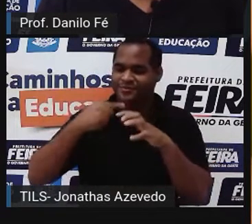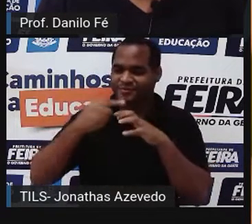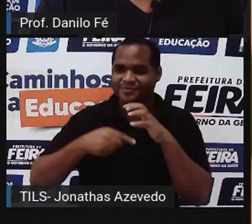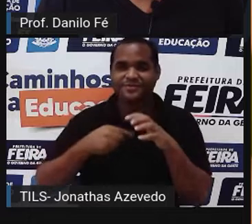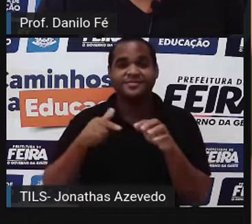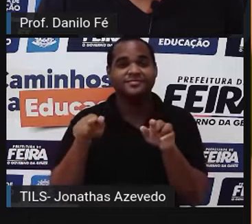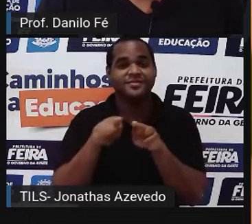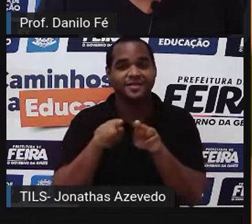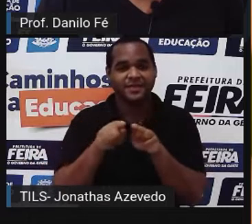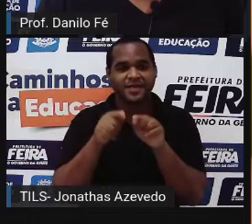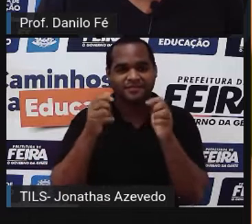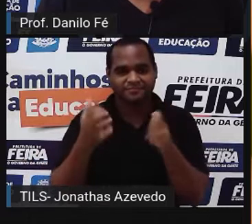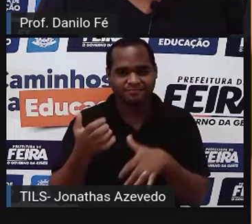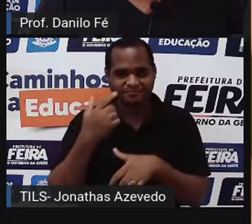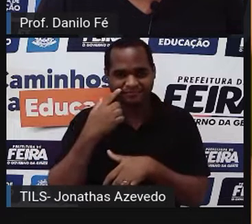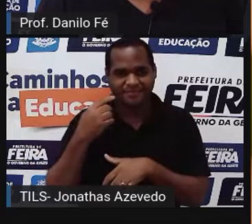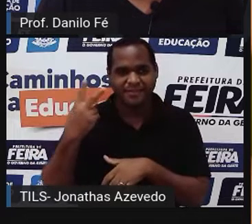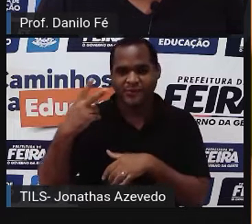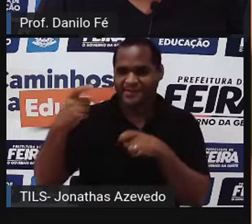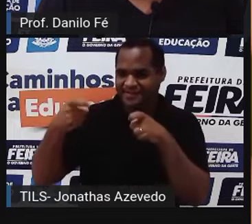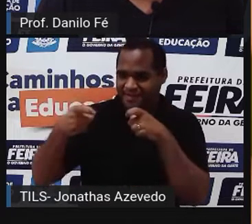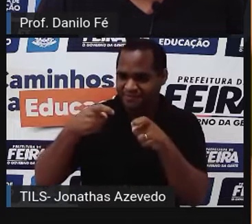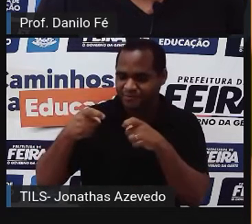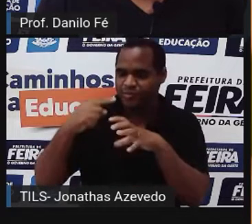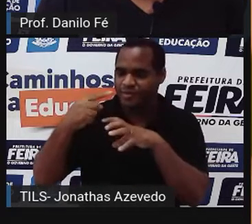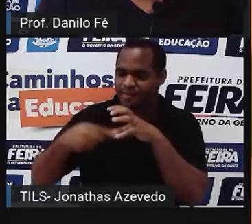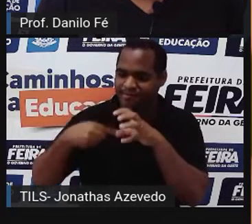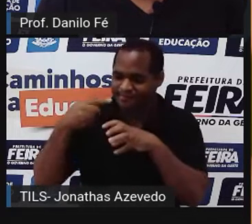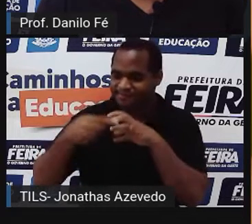e a Segunda Guerra Mundial